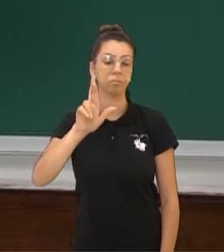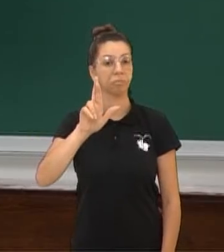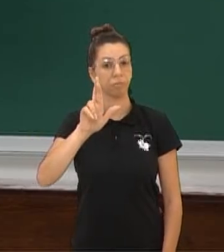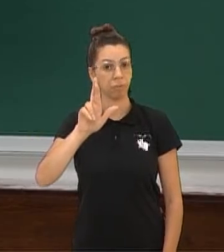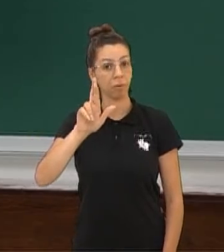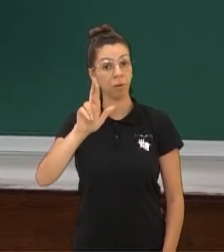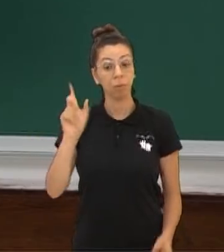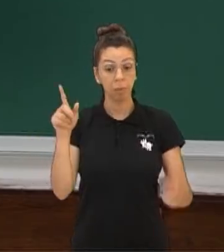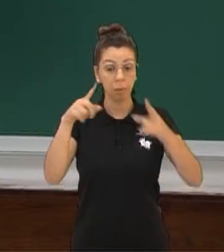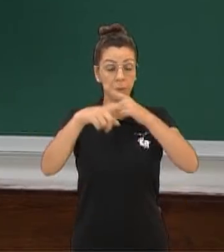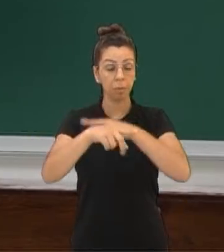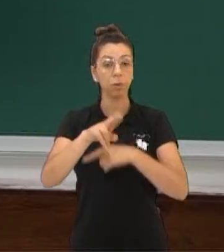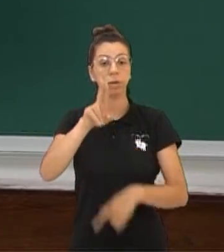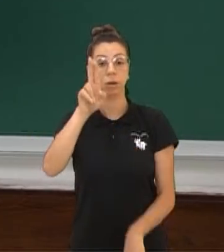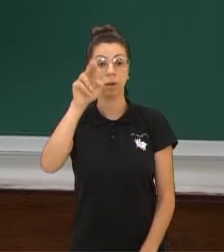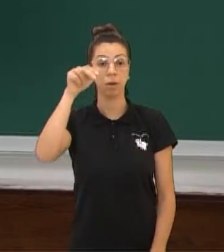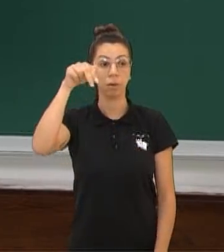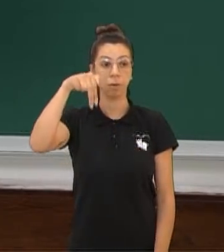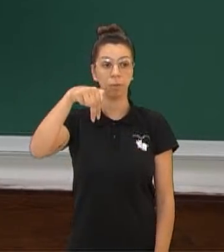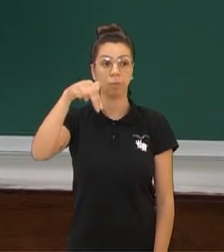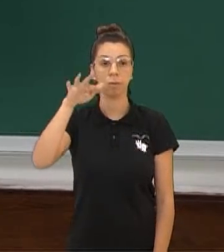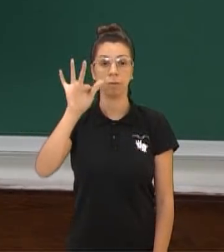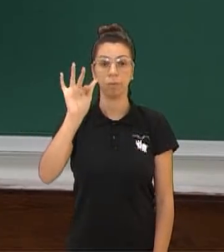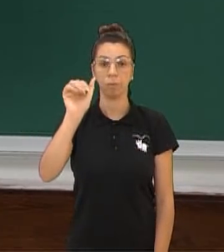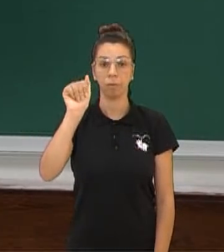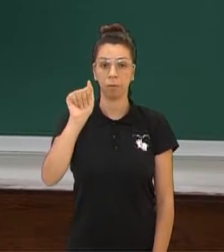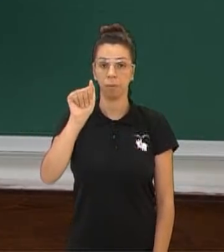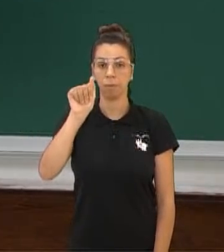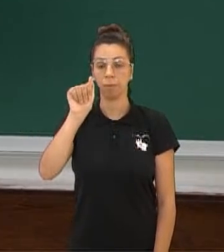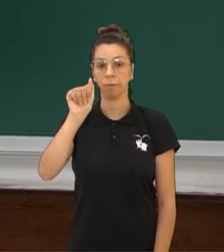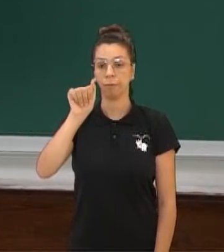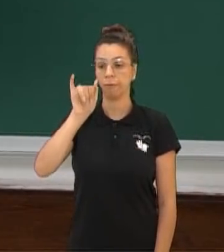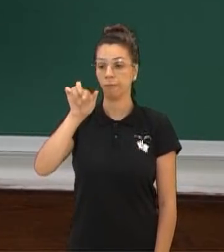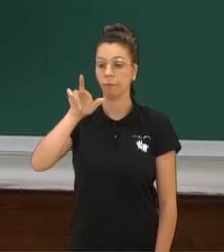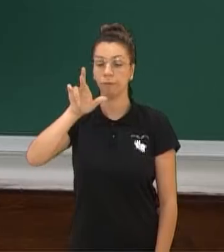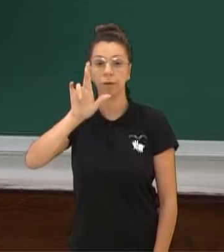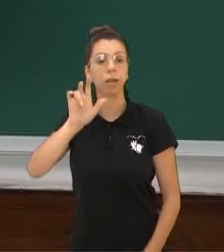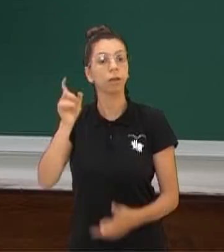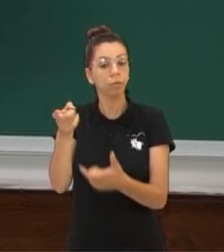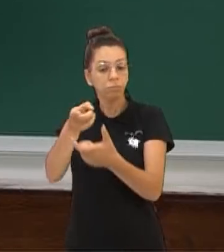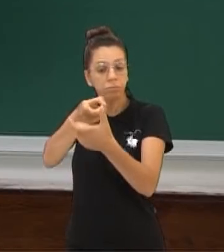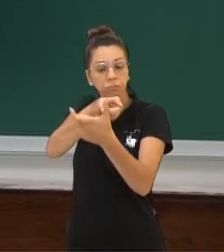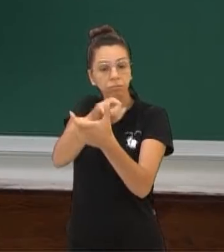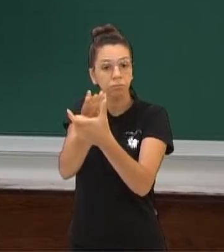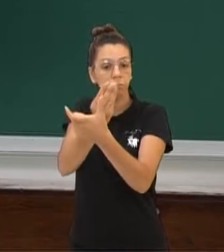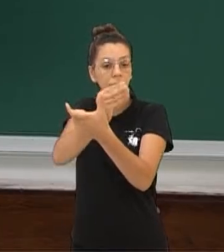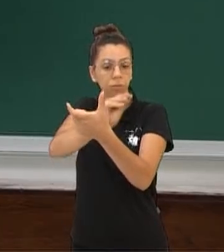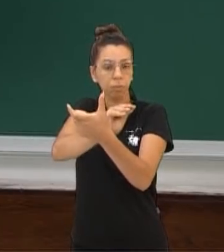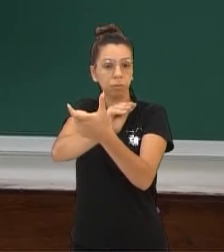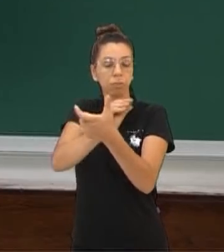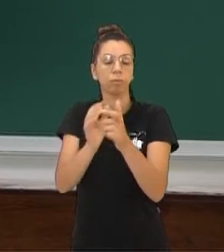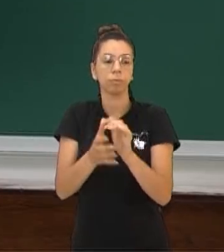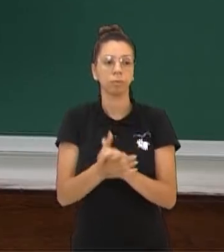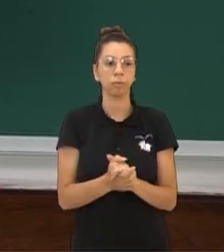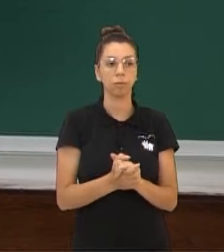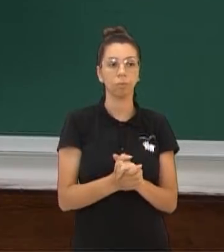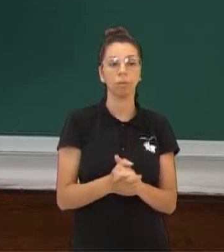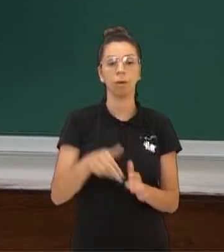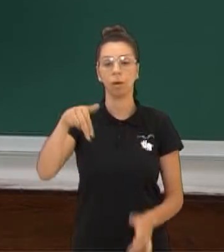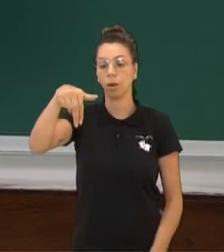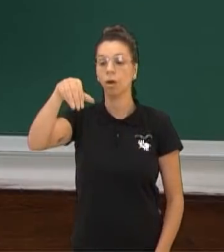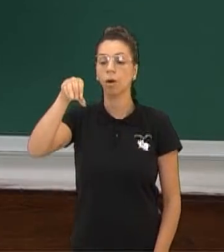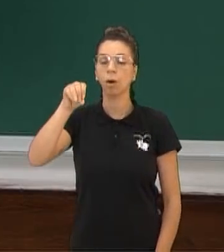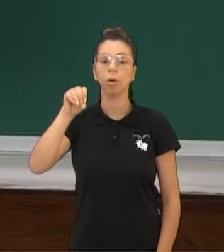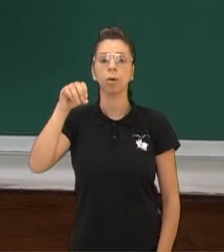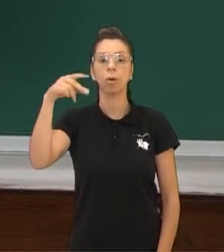Veja, aqui a gente está acrescentando um prefixo que a gente já vai ver detalhado daqui a pouquinho. Nope tem o mesmo significado